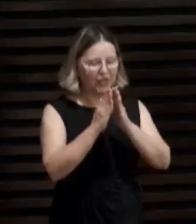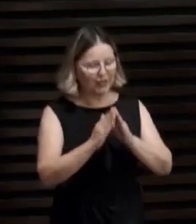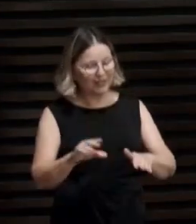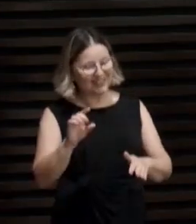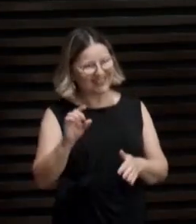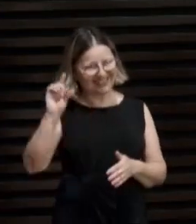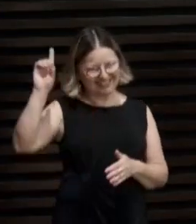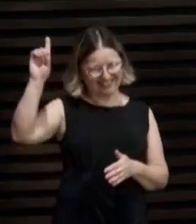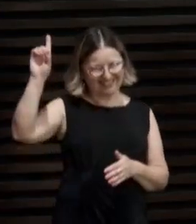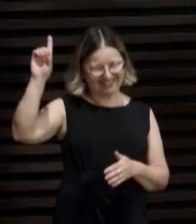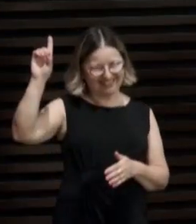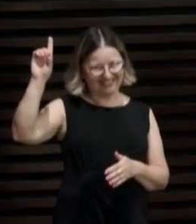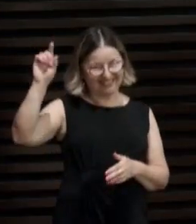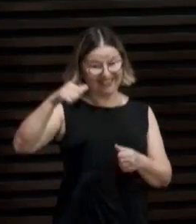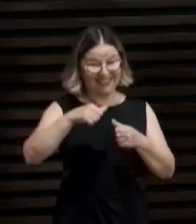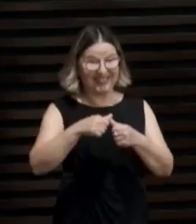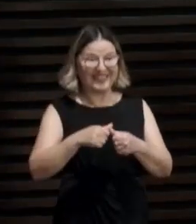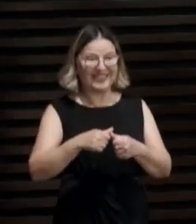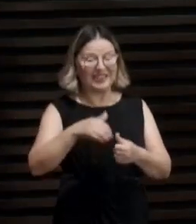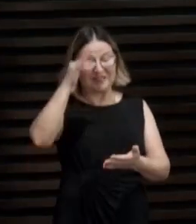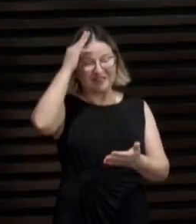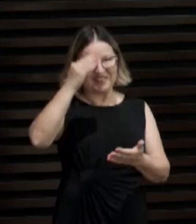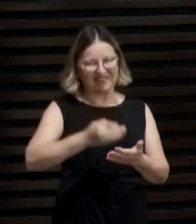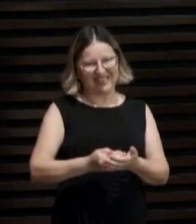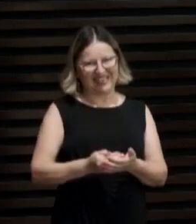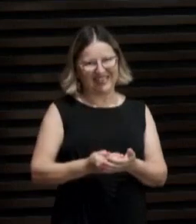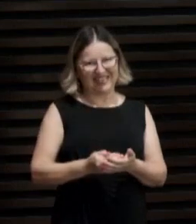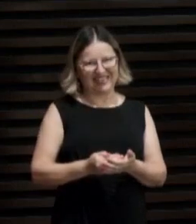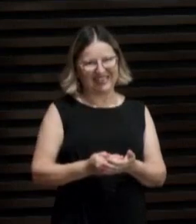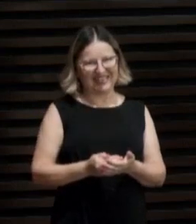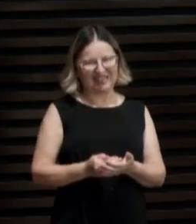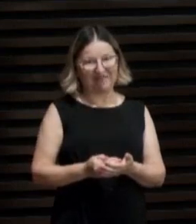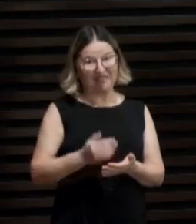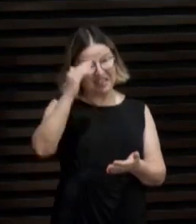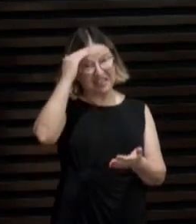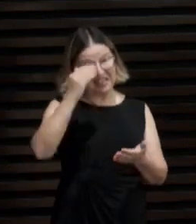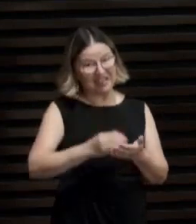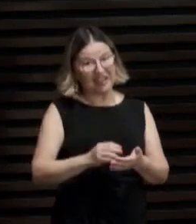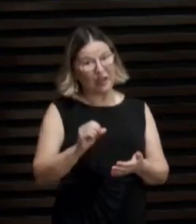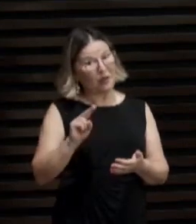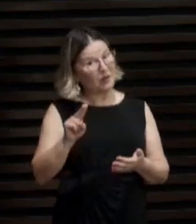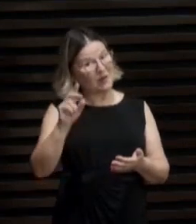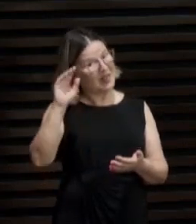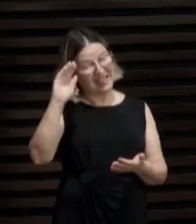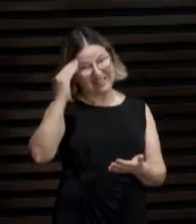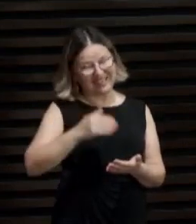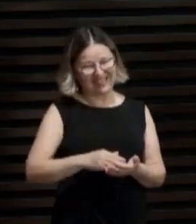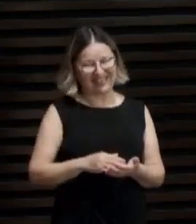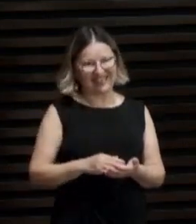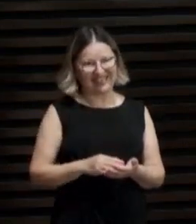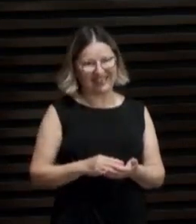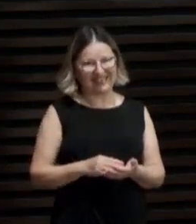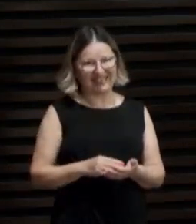Deus. Isso é uma atitude de fé. Crer ou não crer, eis a questão. E eles, ao ouvirem toda